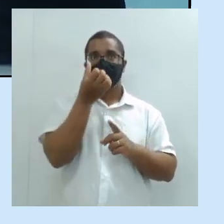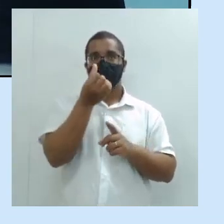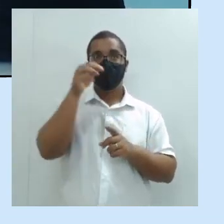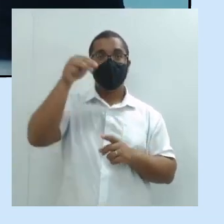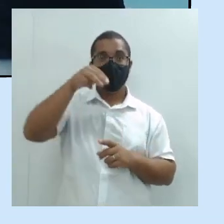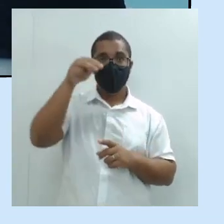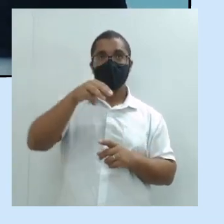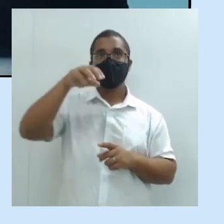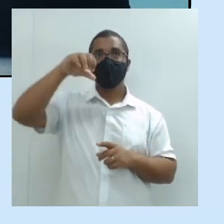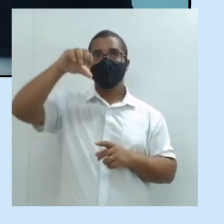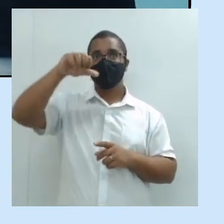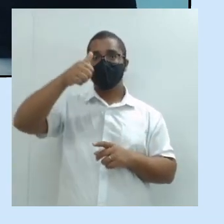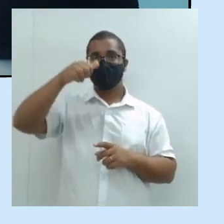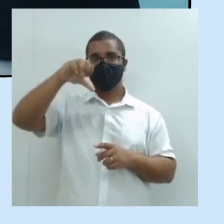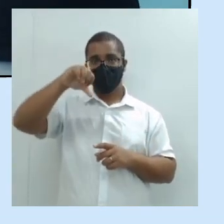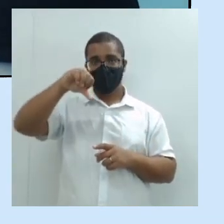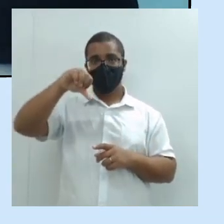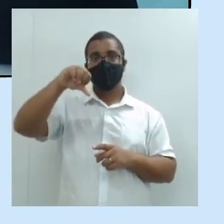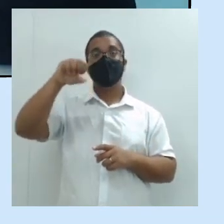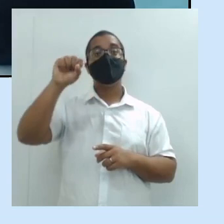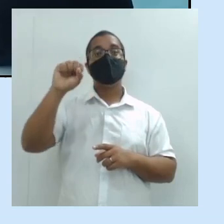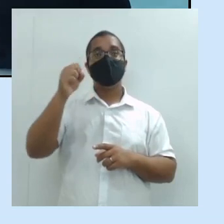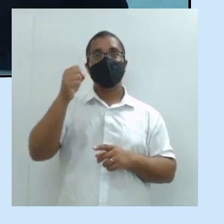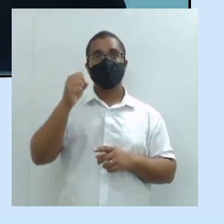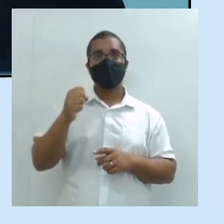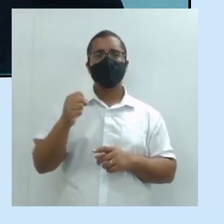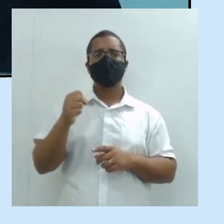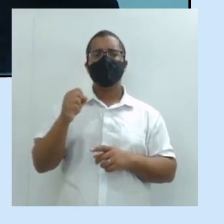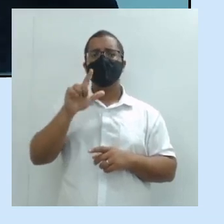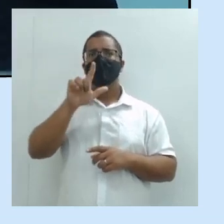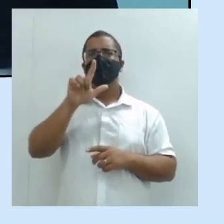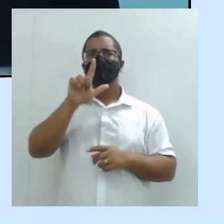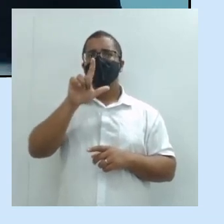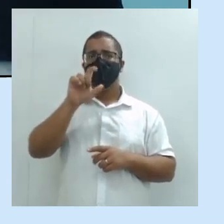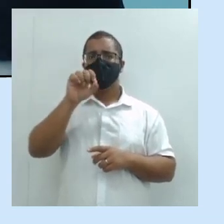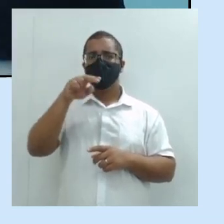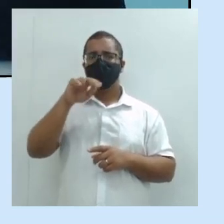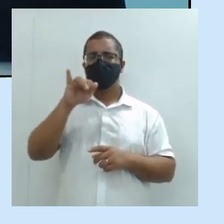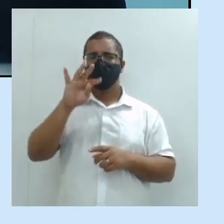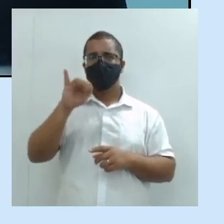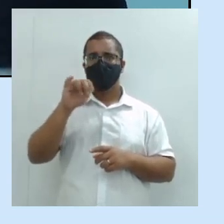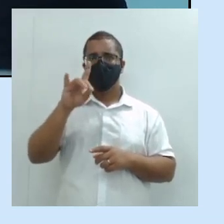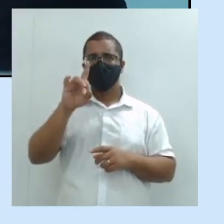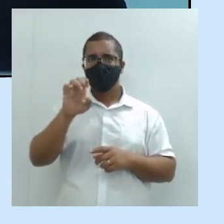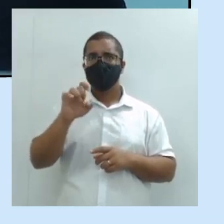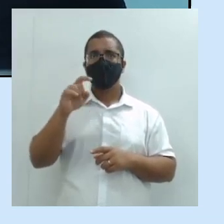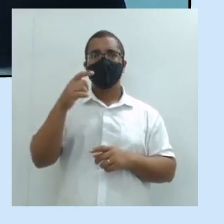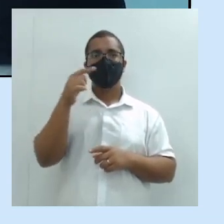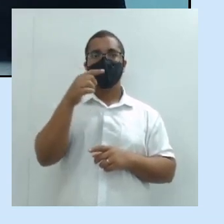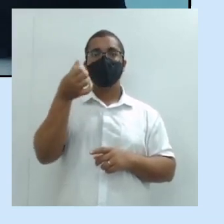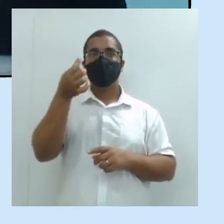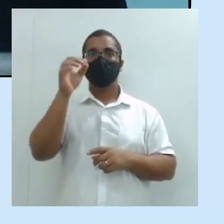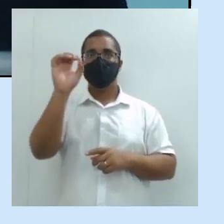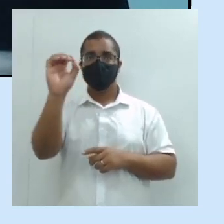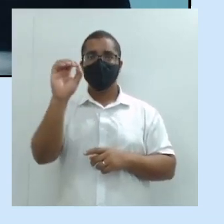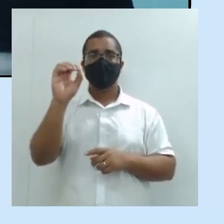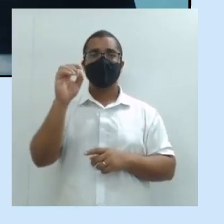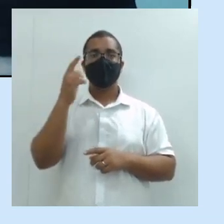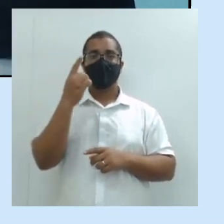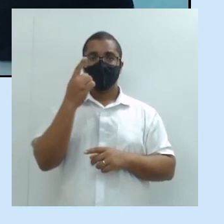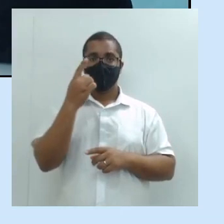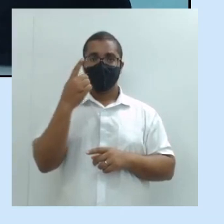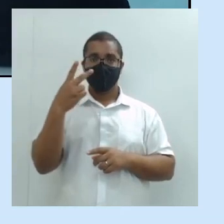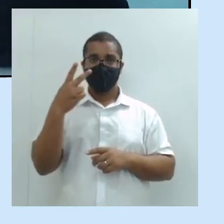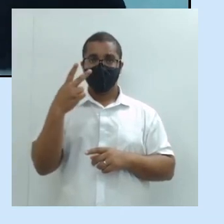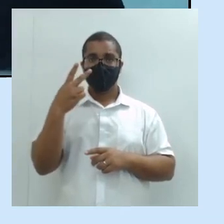latitude, tá? A longitude é menos 60, 12 minutos 45 segundos. Na sul